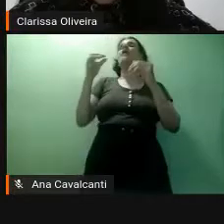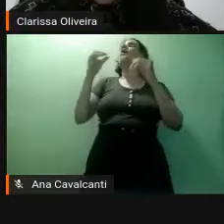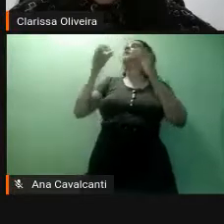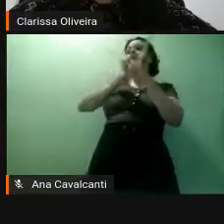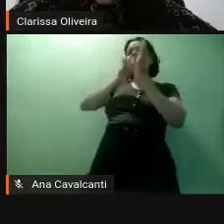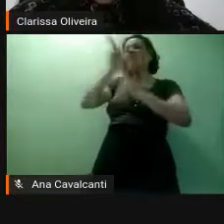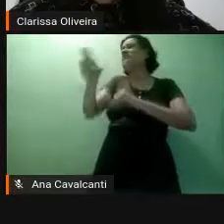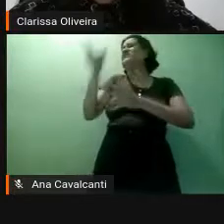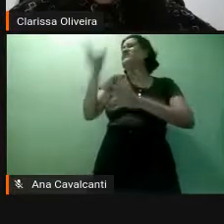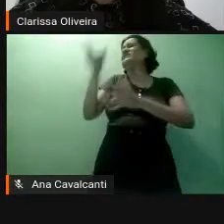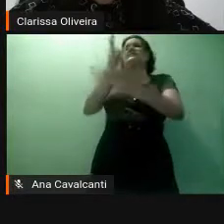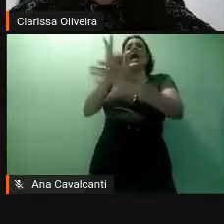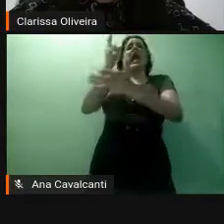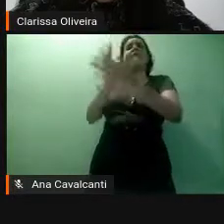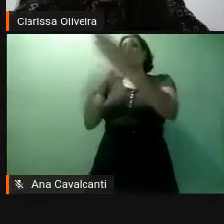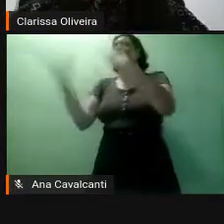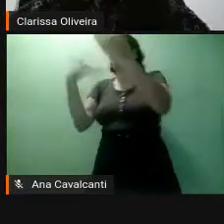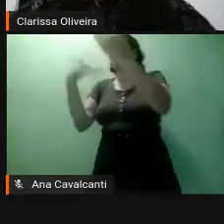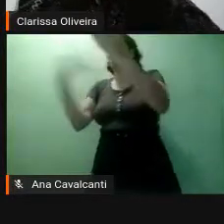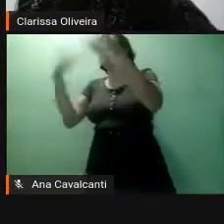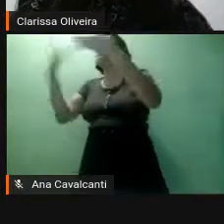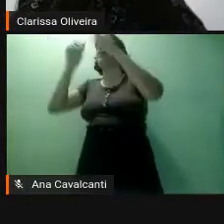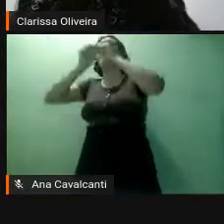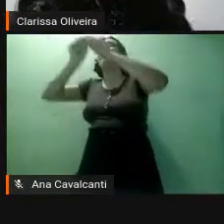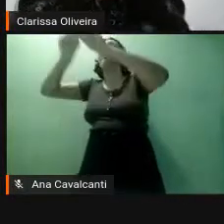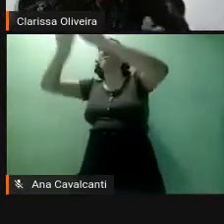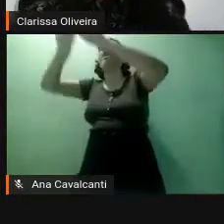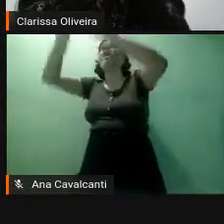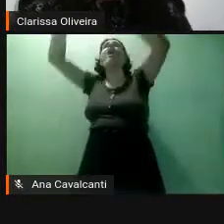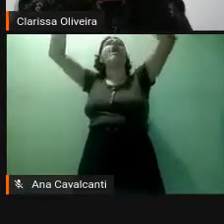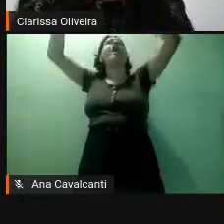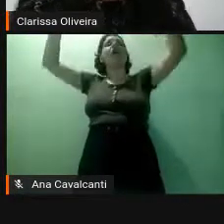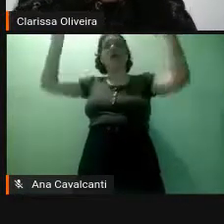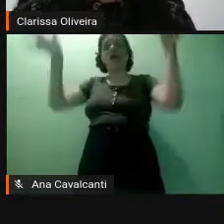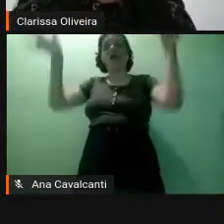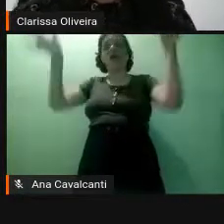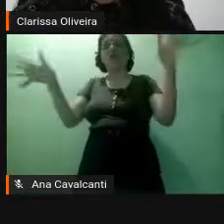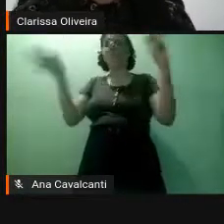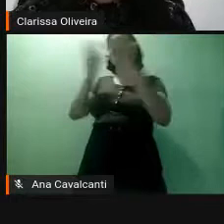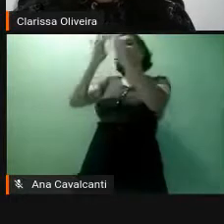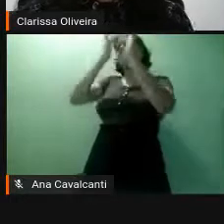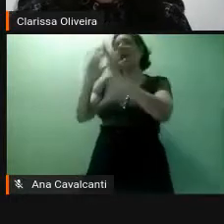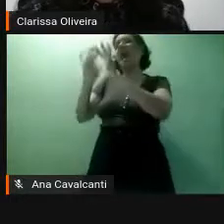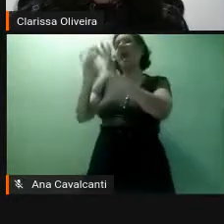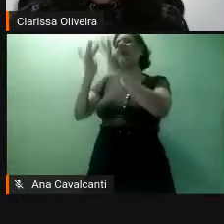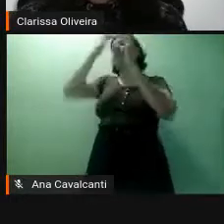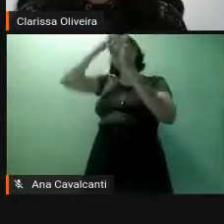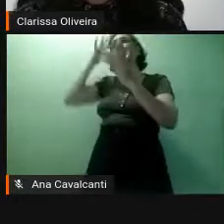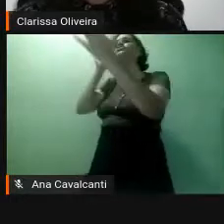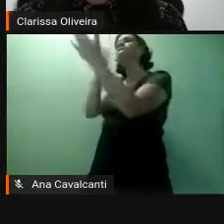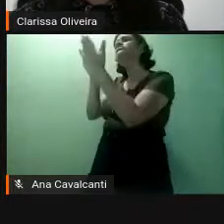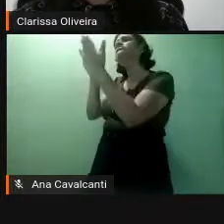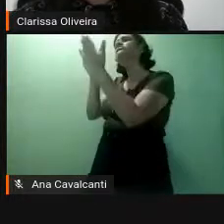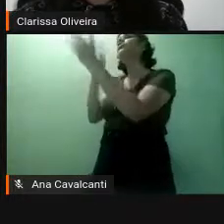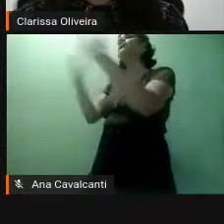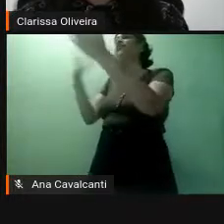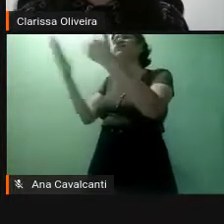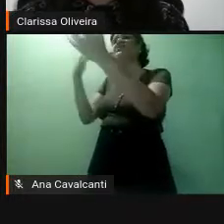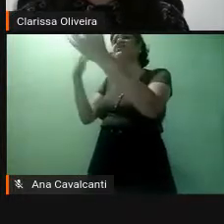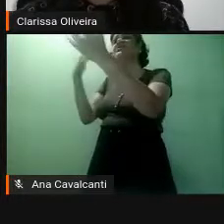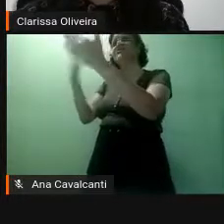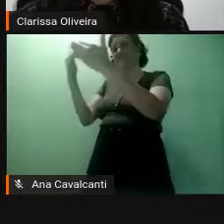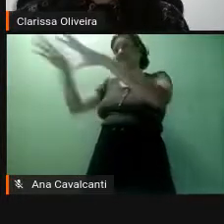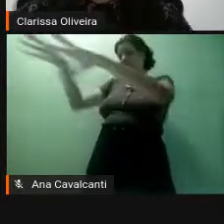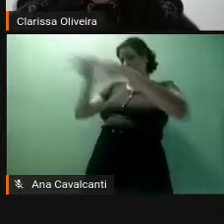tempo todo no ar. Então, o contato que você vai ter com aquela pessoa, a chance de você contrair o vírus é muito